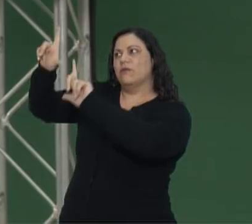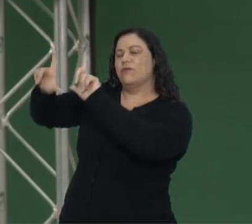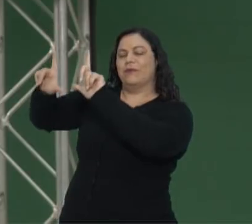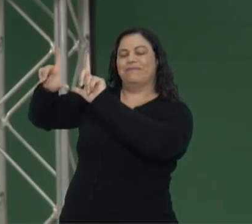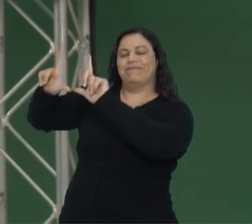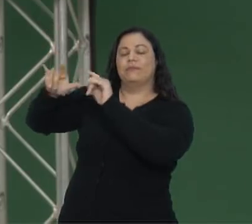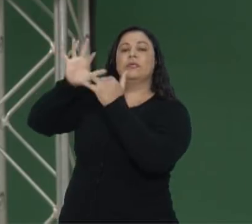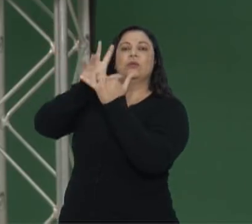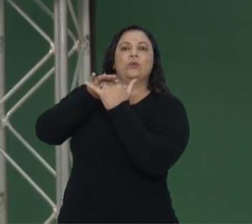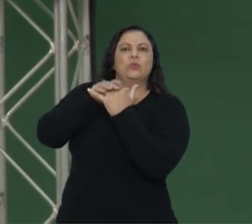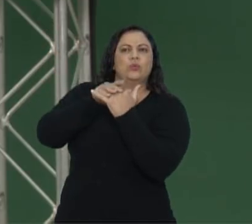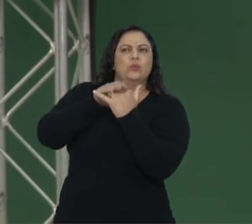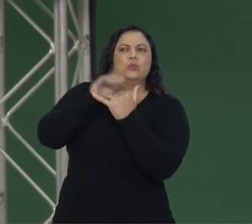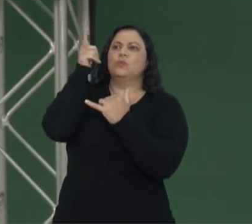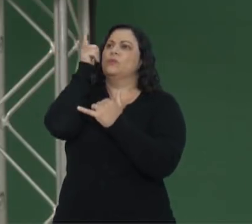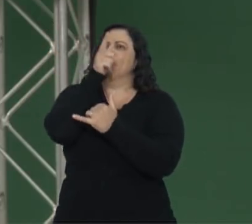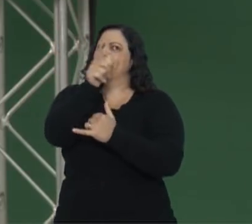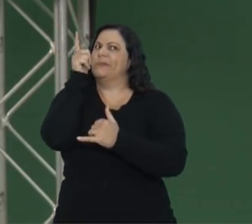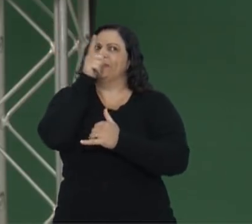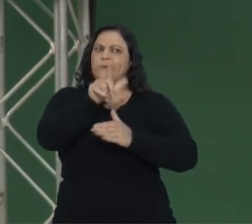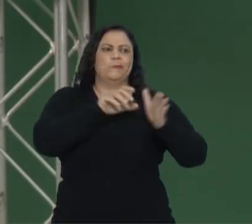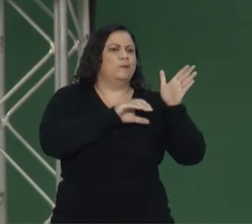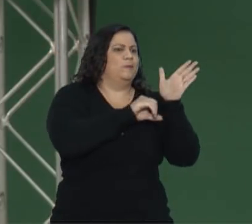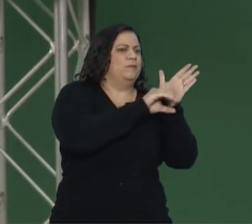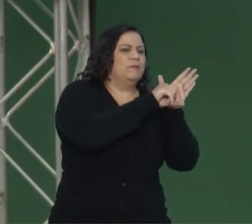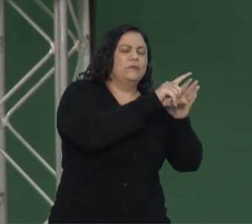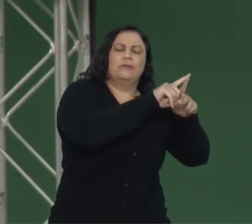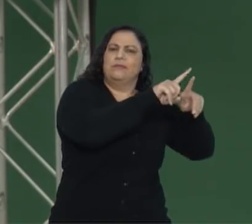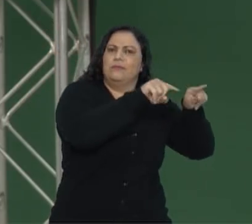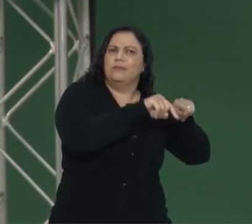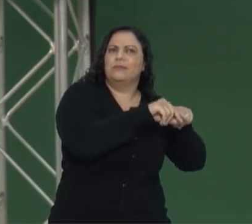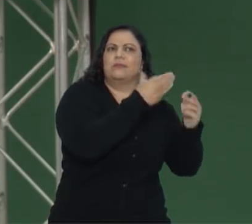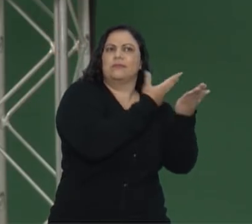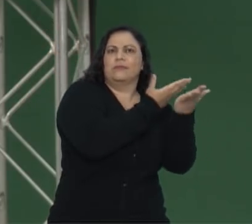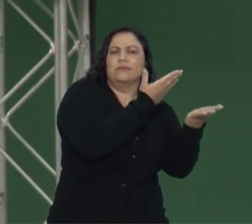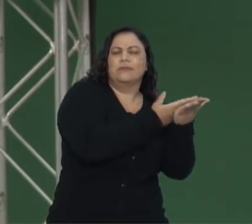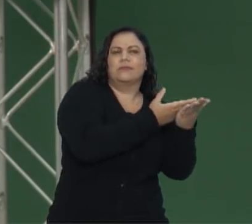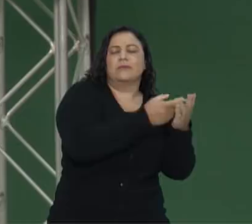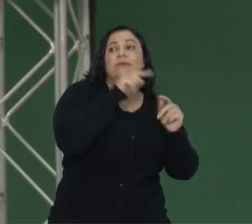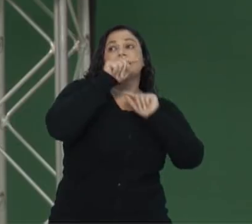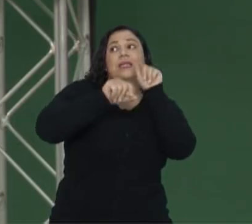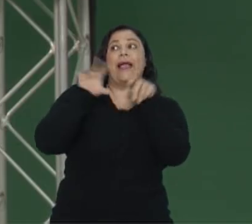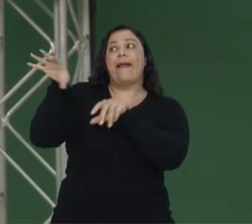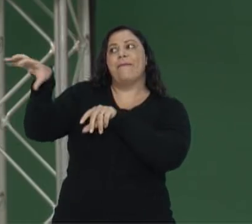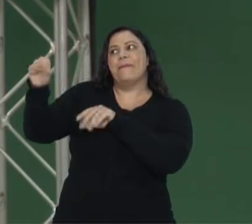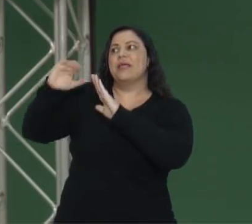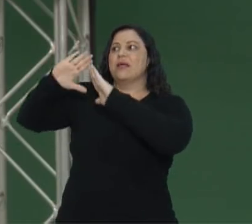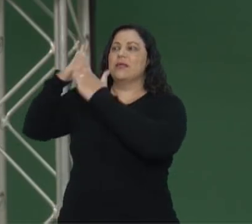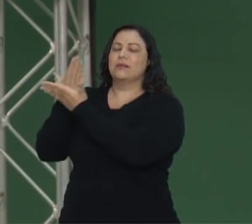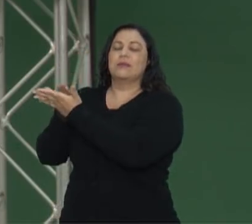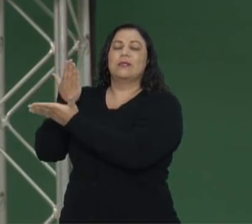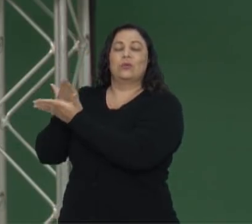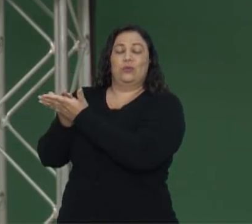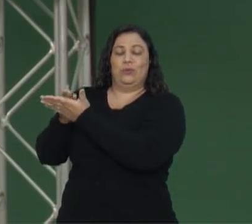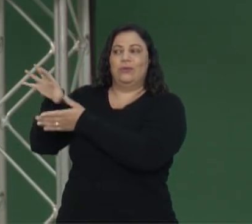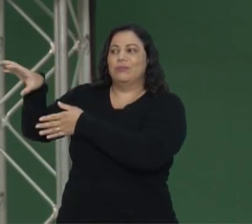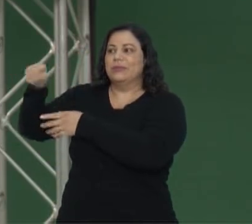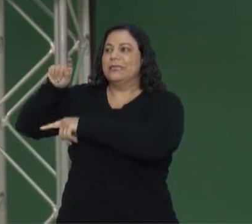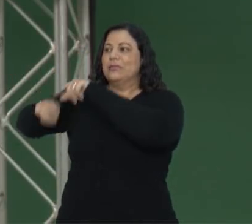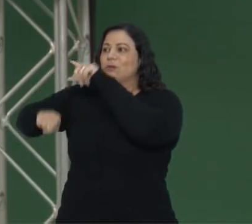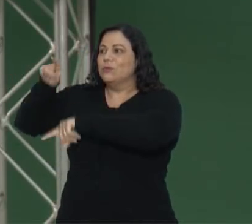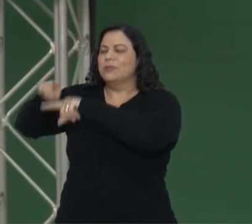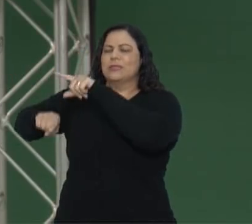não consegue acessar o Classroom e está pegando os materiais, as atividades no seu colégio, na sua escola,